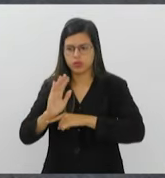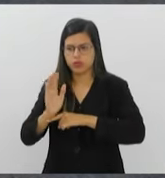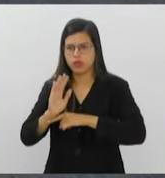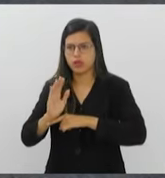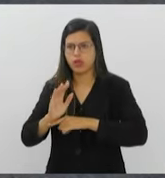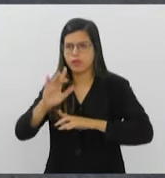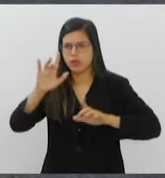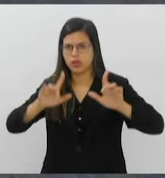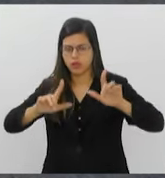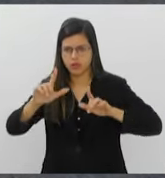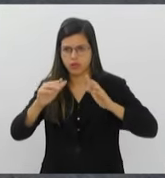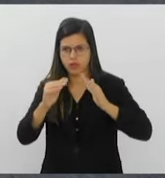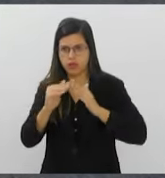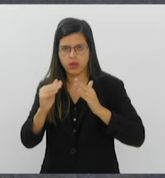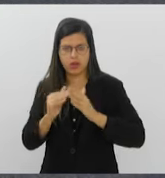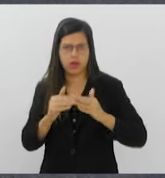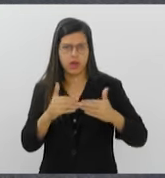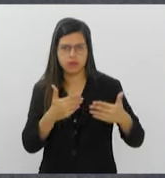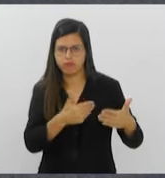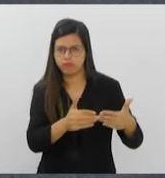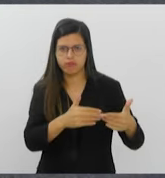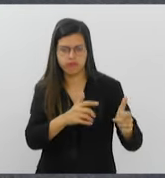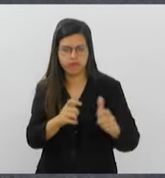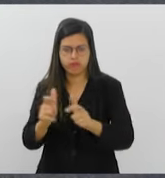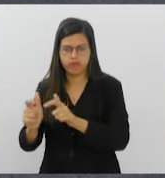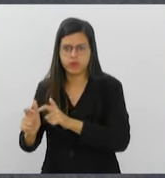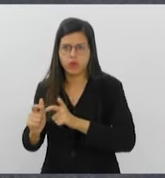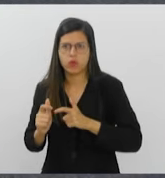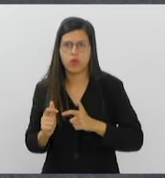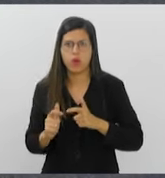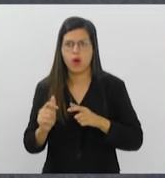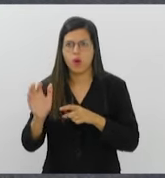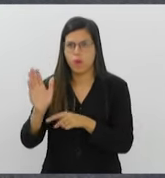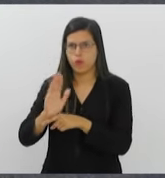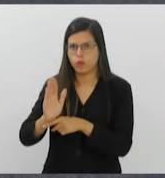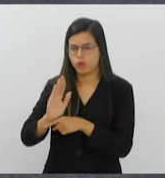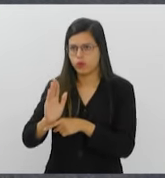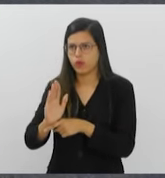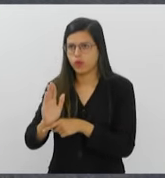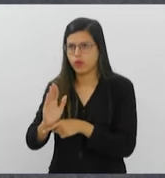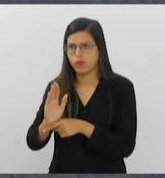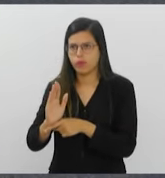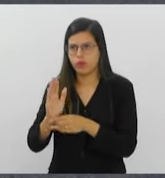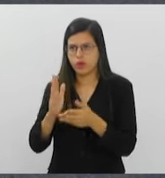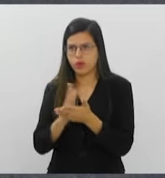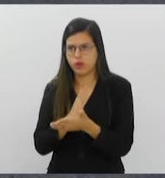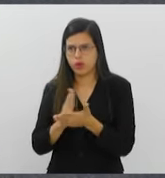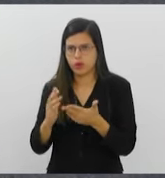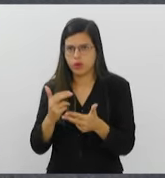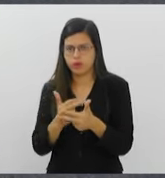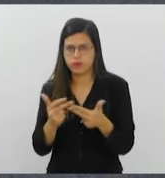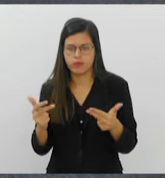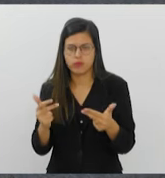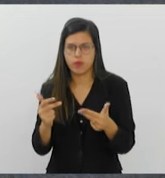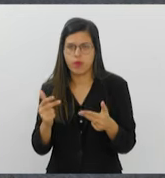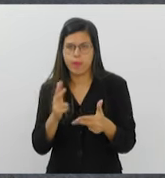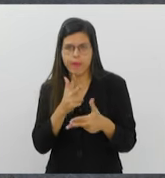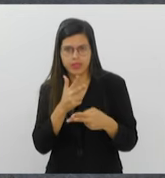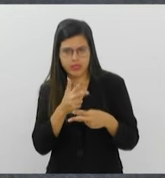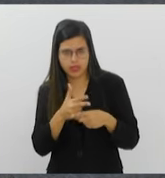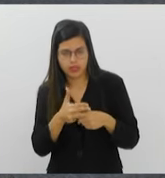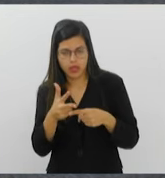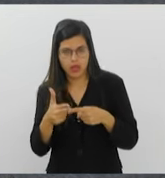em casa, em qualquer lugar, um filme, alguma coisa, uma série, e ver,